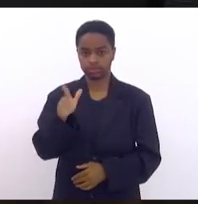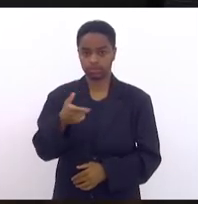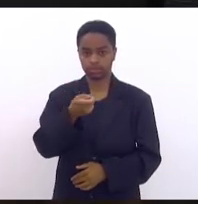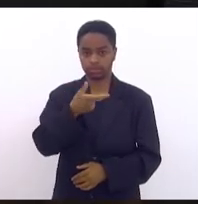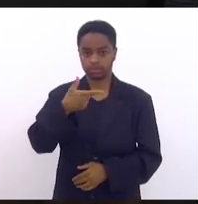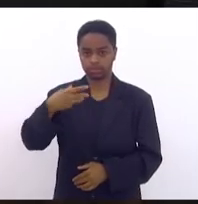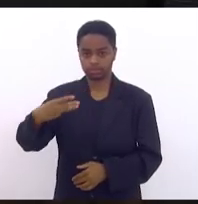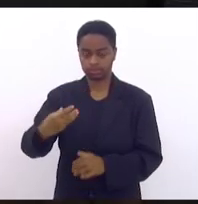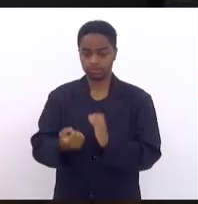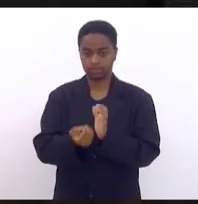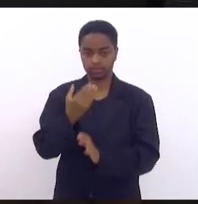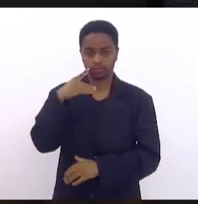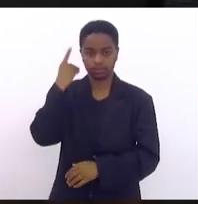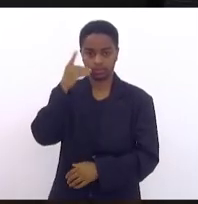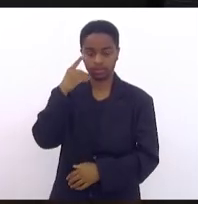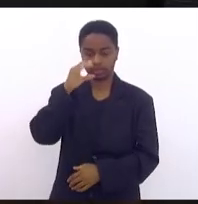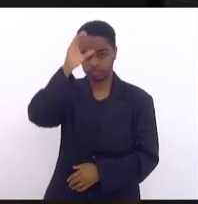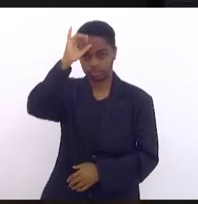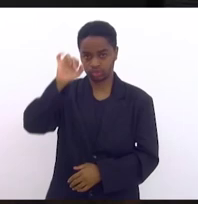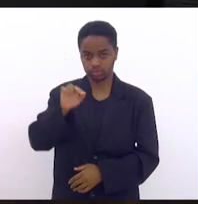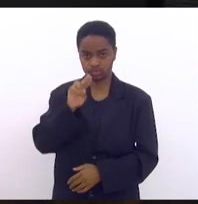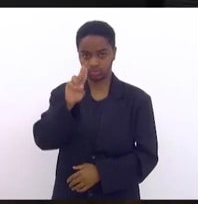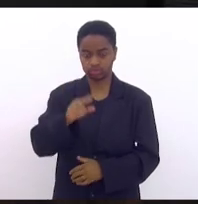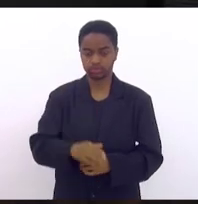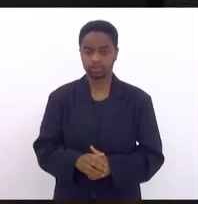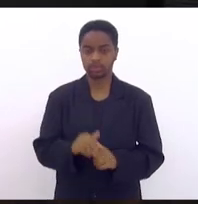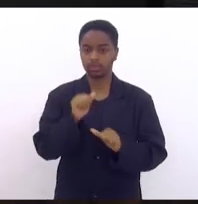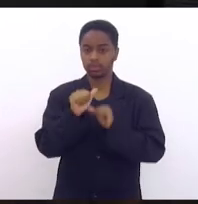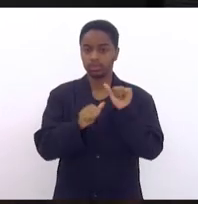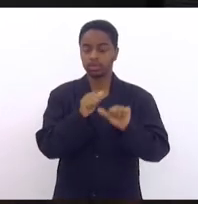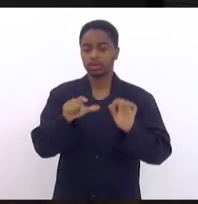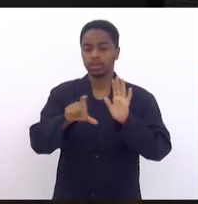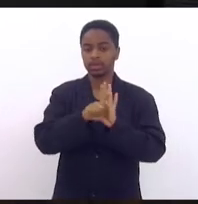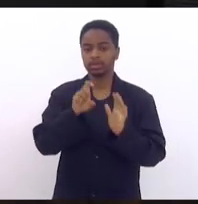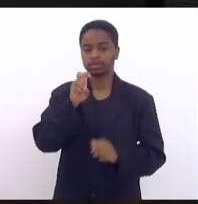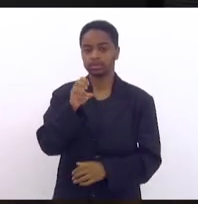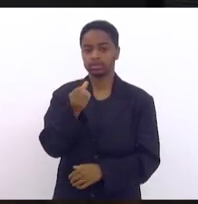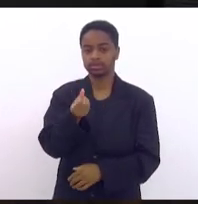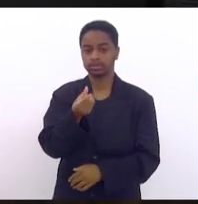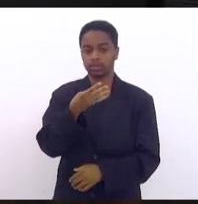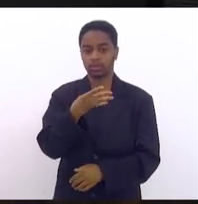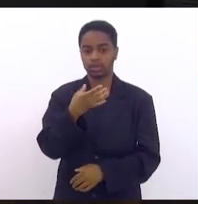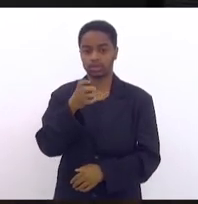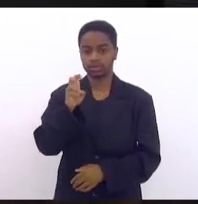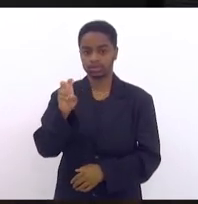1657/2023, de autoria da deputada Tia Ju, que altera a lei número